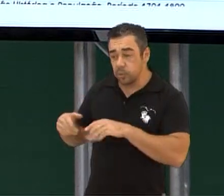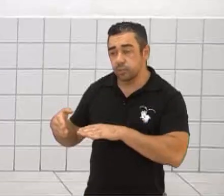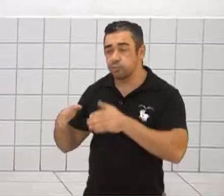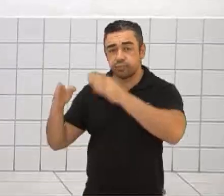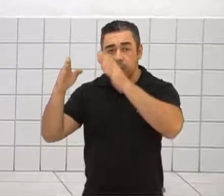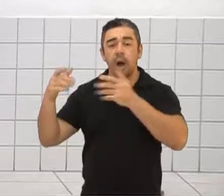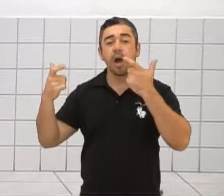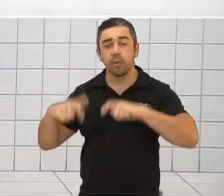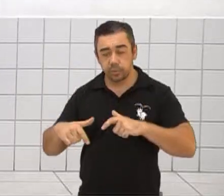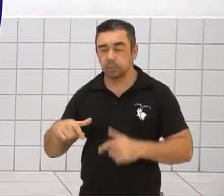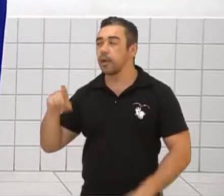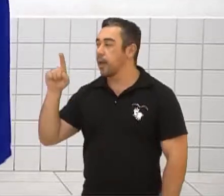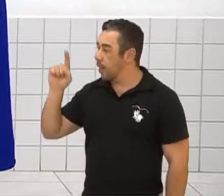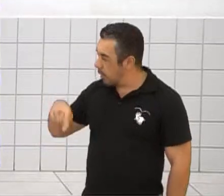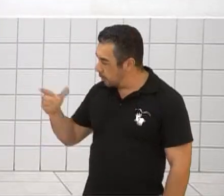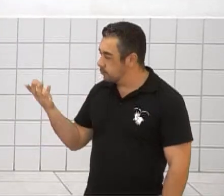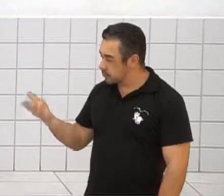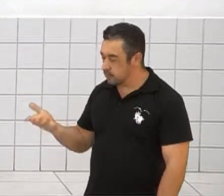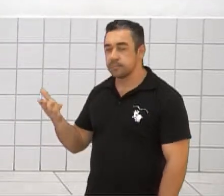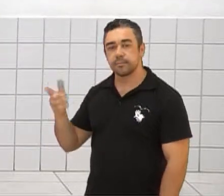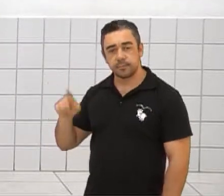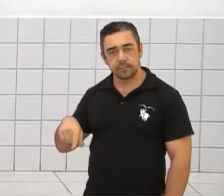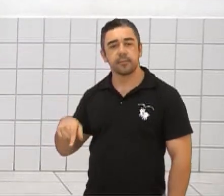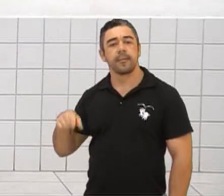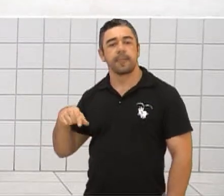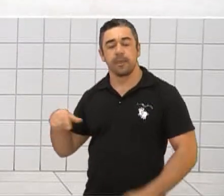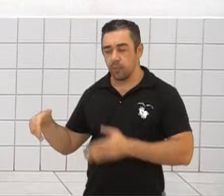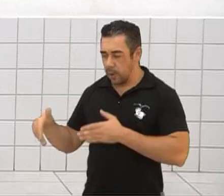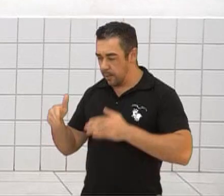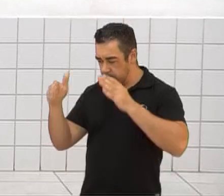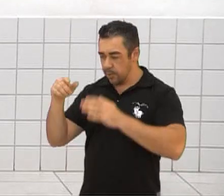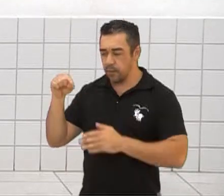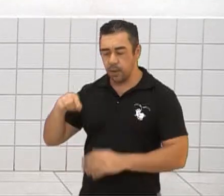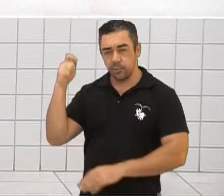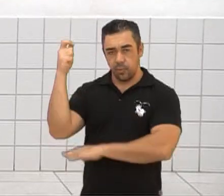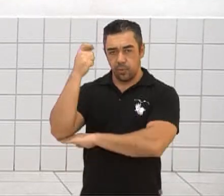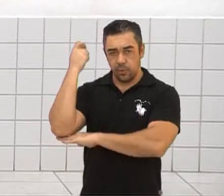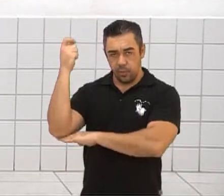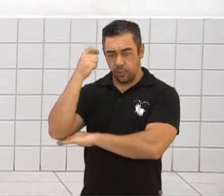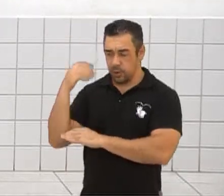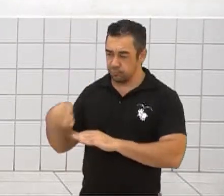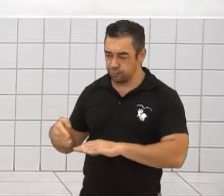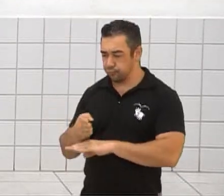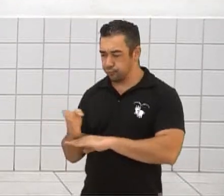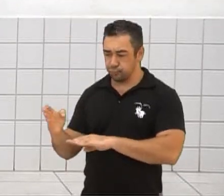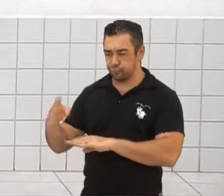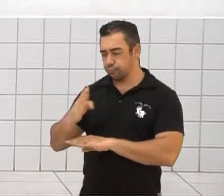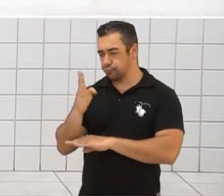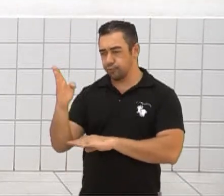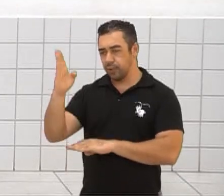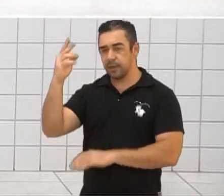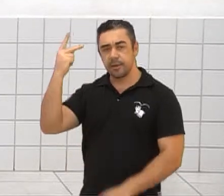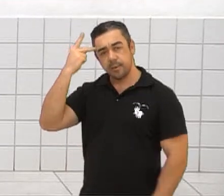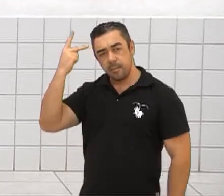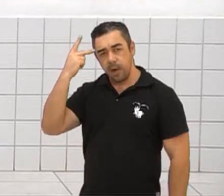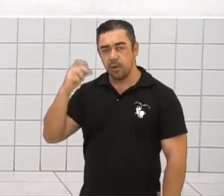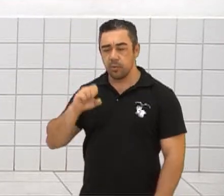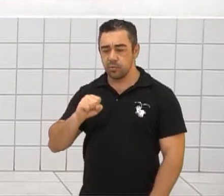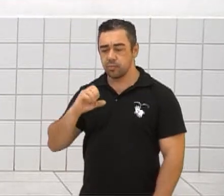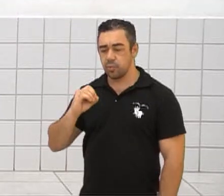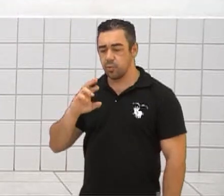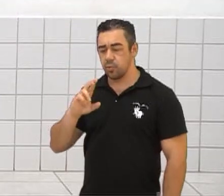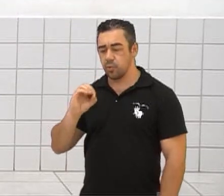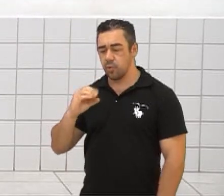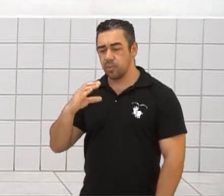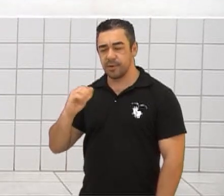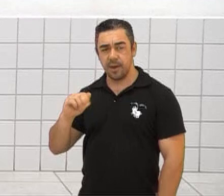onde? Isso mesmo, então, basicamente, esta região aqui foi toda sendo ocupada desde o Rio Grande do